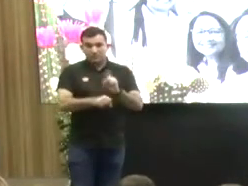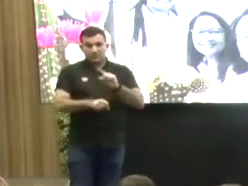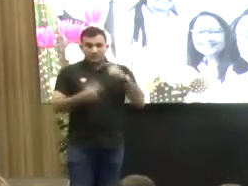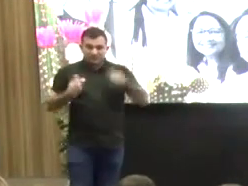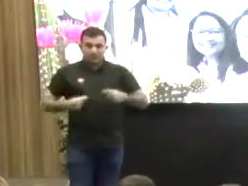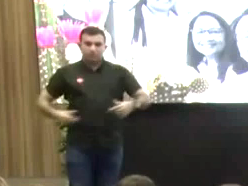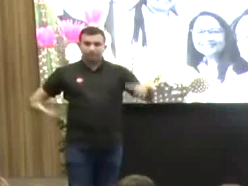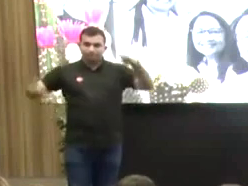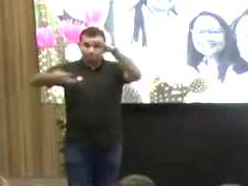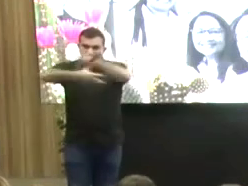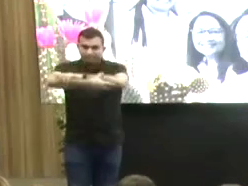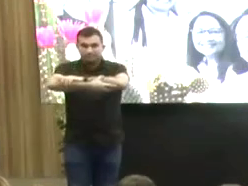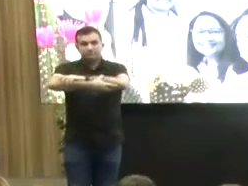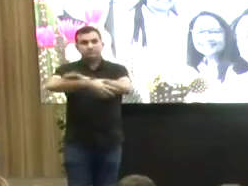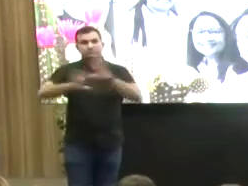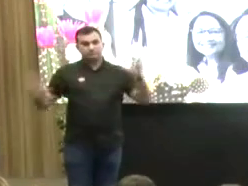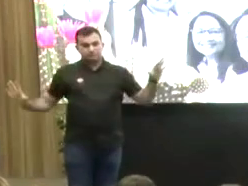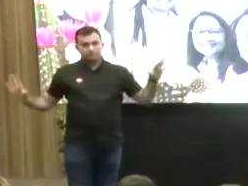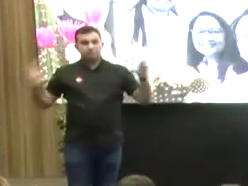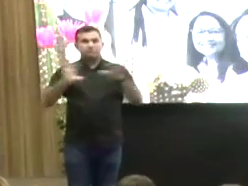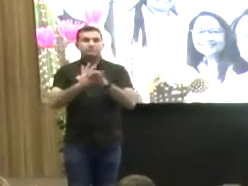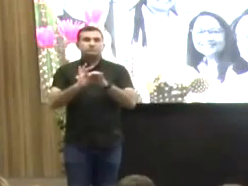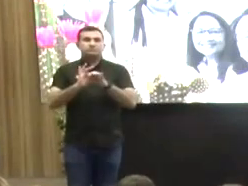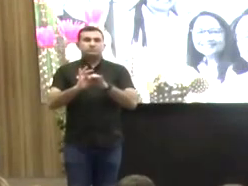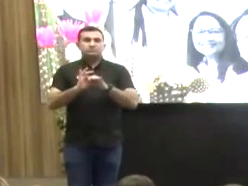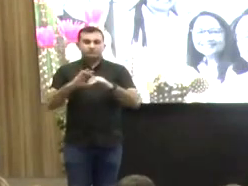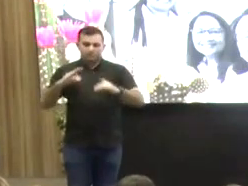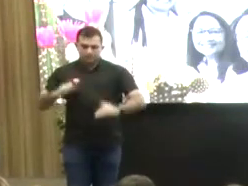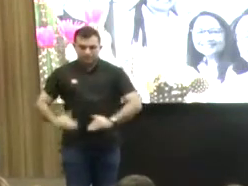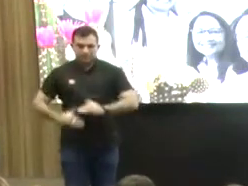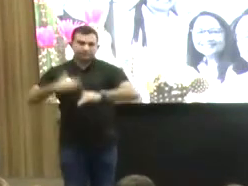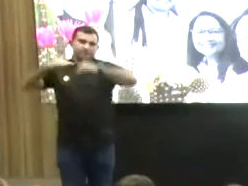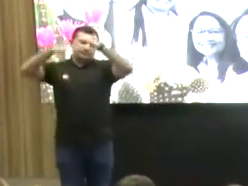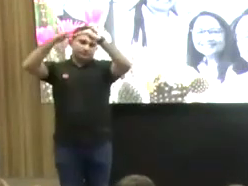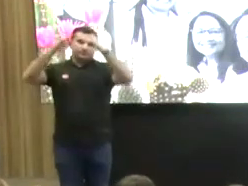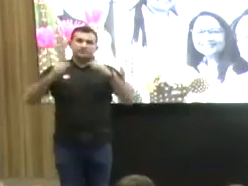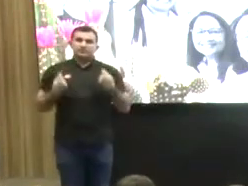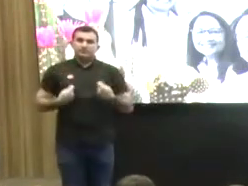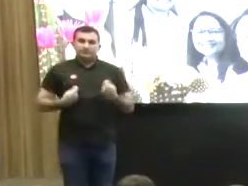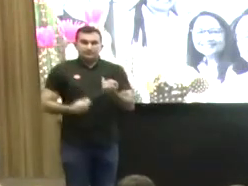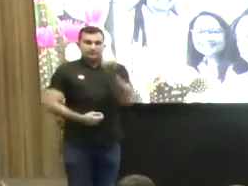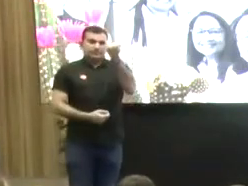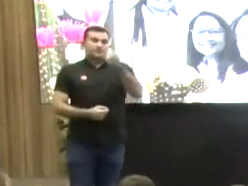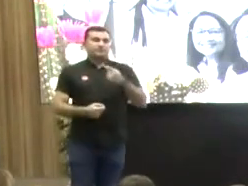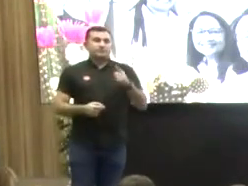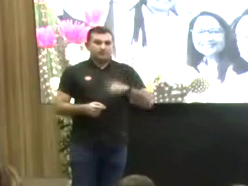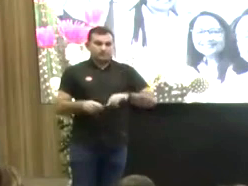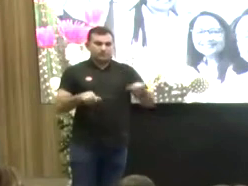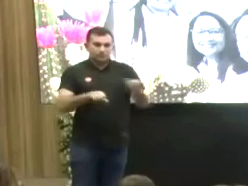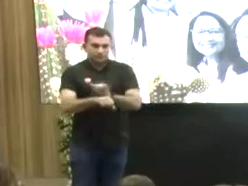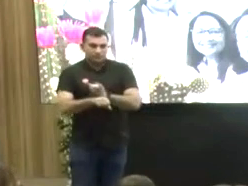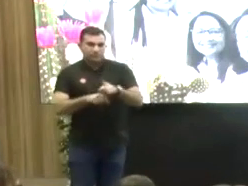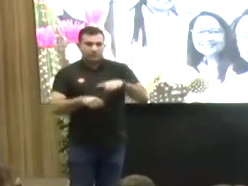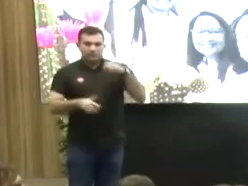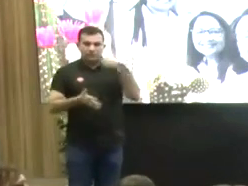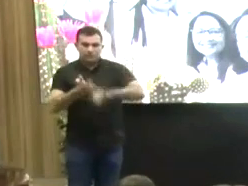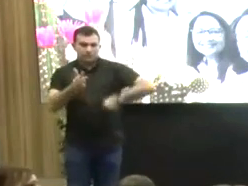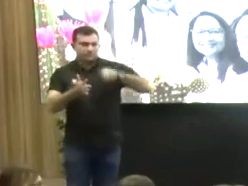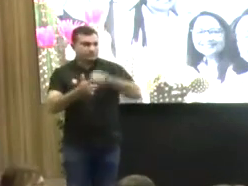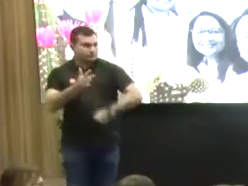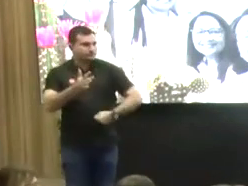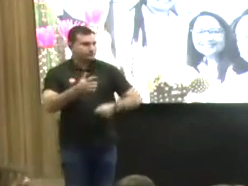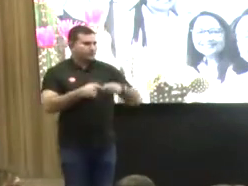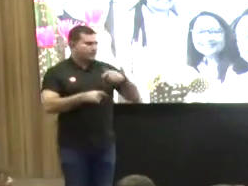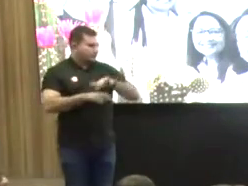para cima, que é uma estratégia também, né, de resistência. Nada disso